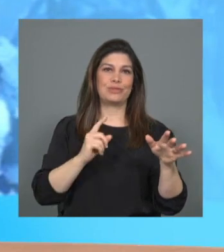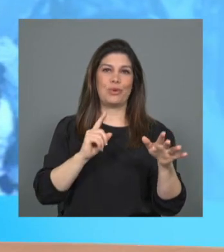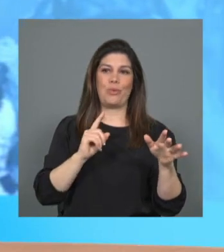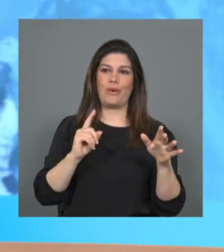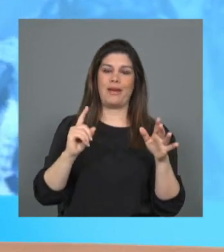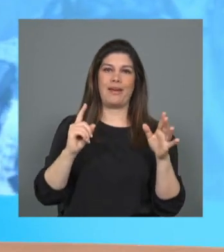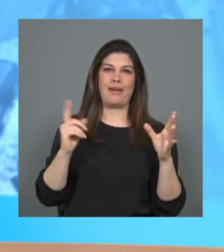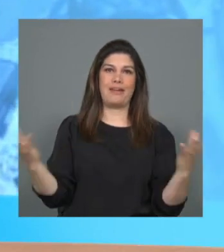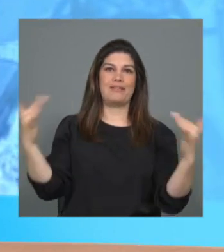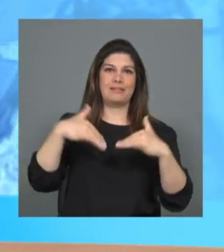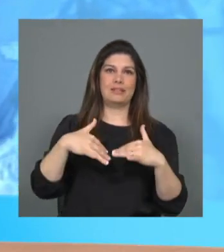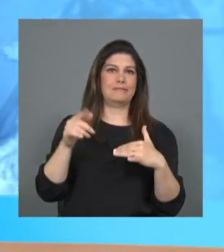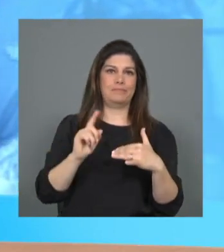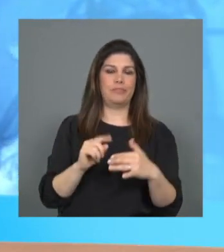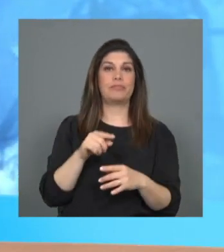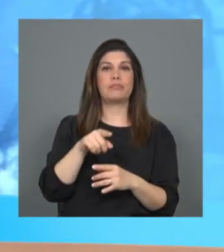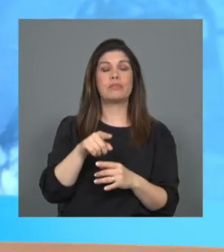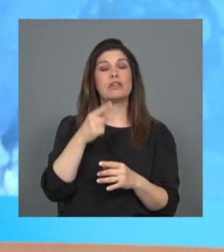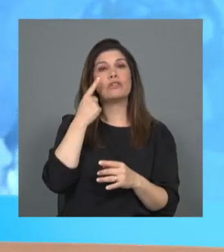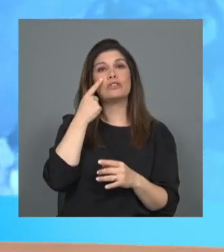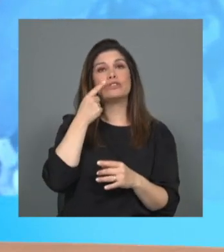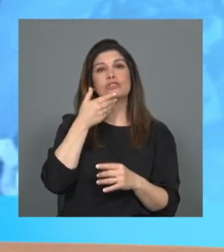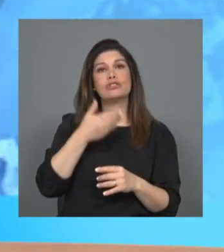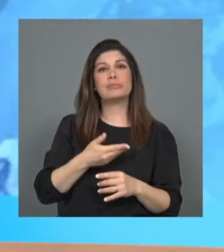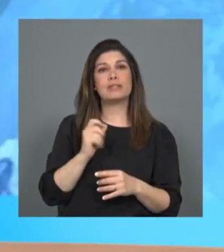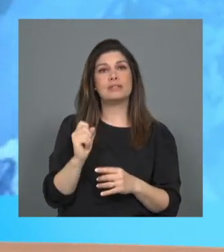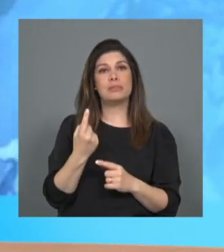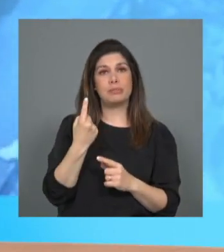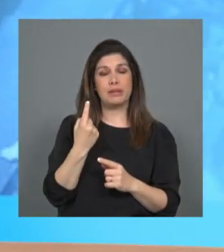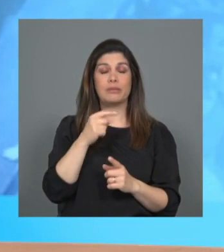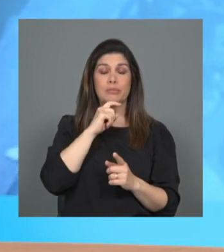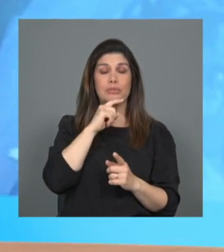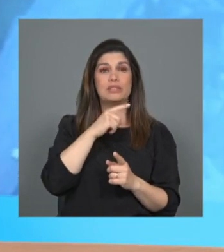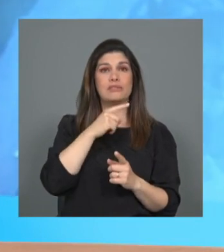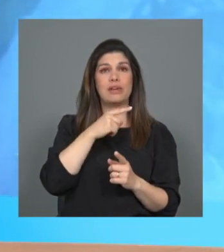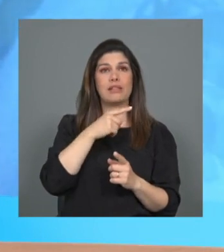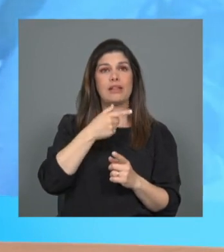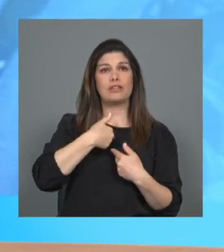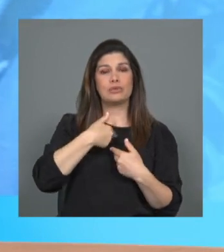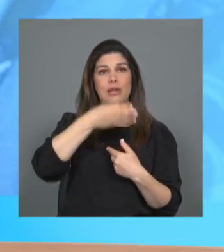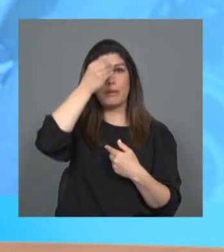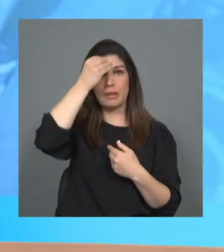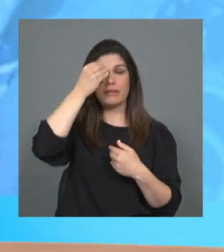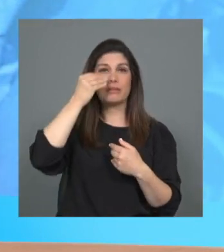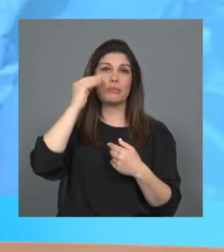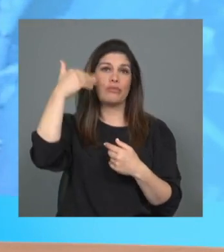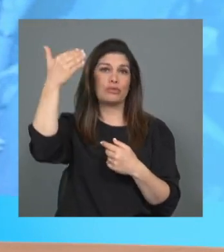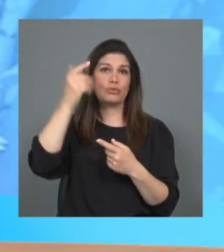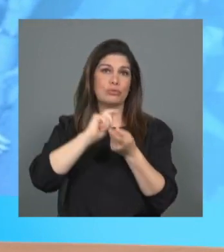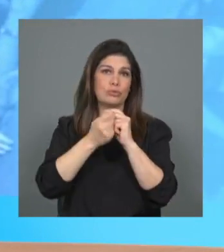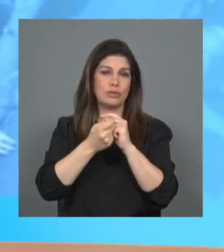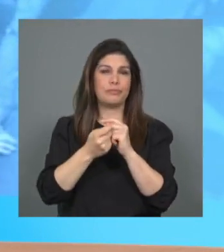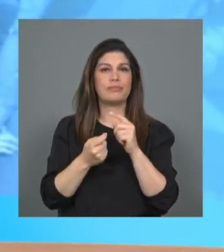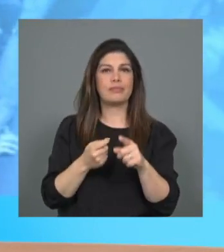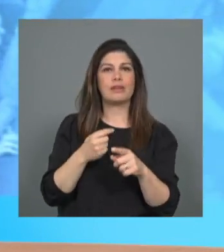primeira experiência, eu acho que vai ser possível aprender muito com esta experiência para eventos futuros, mas efetivamente o que houve, no Festival das Famílias houve